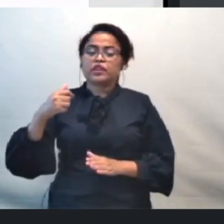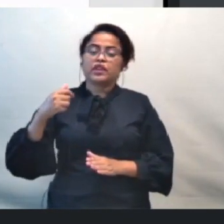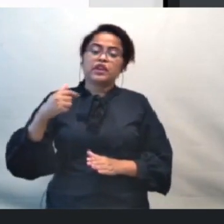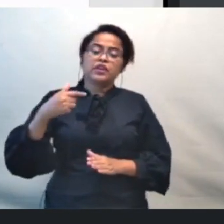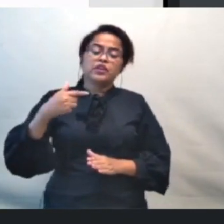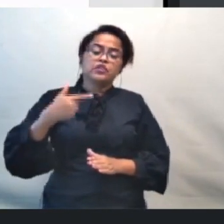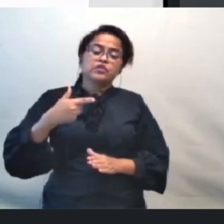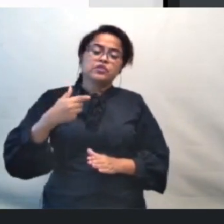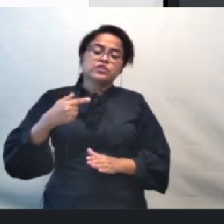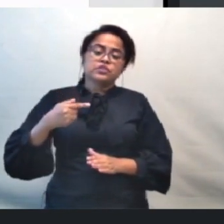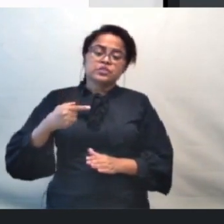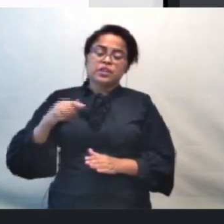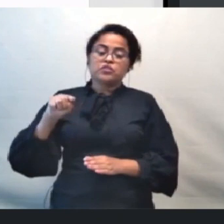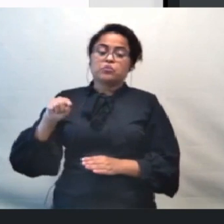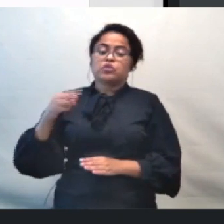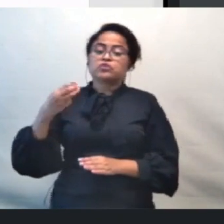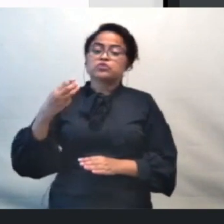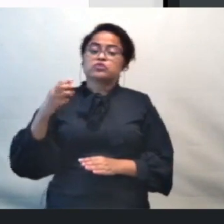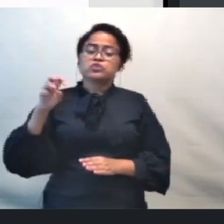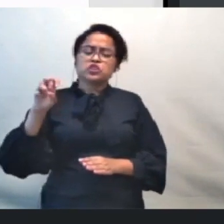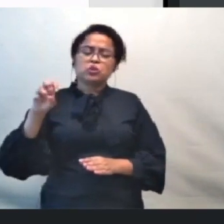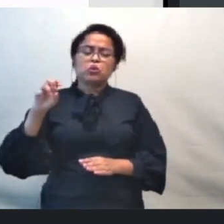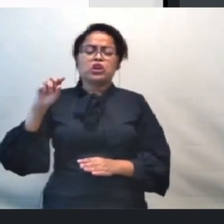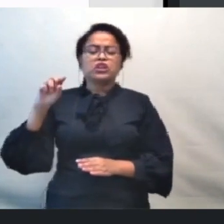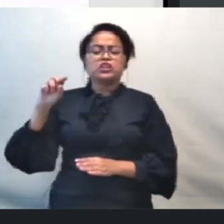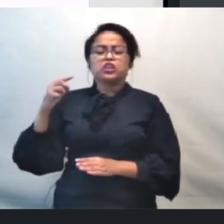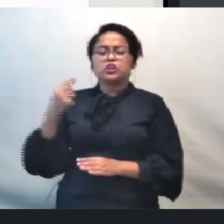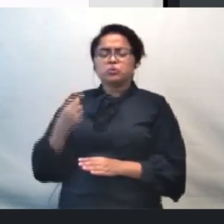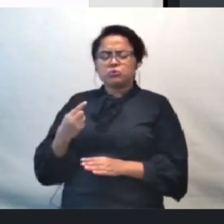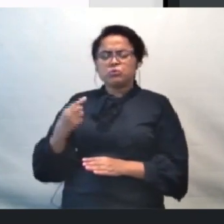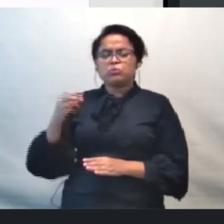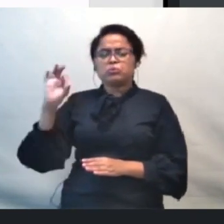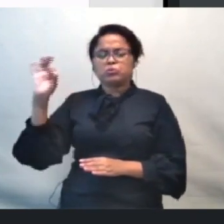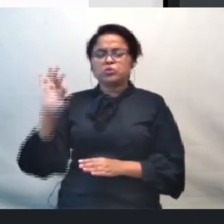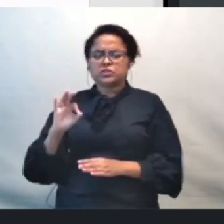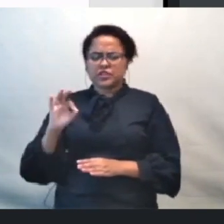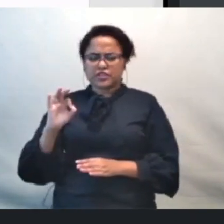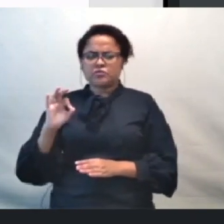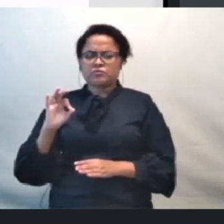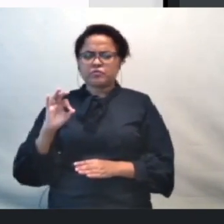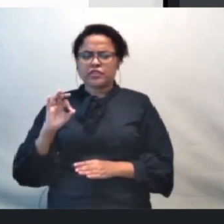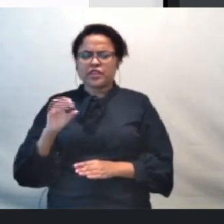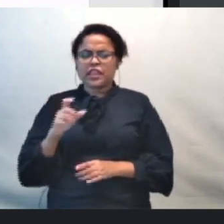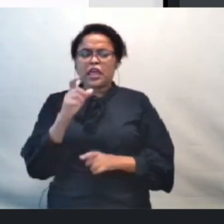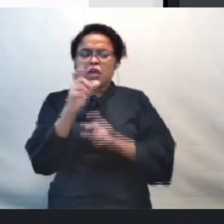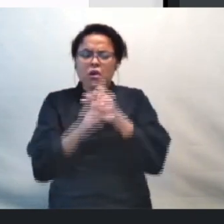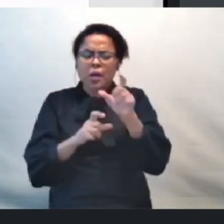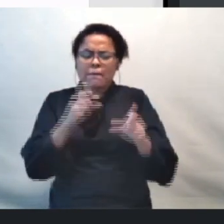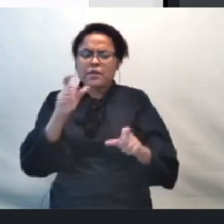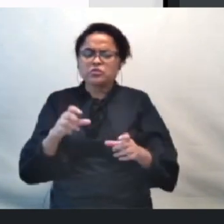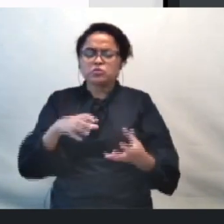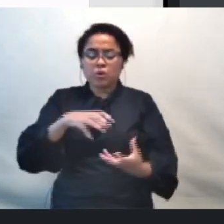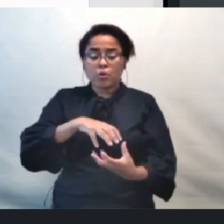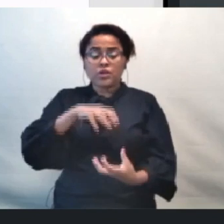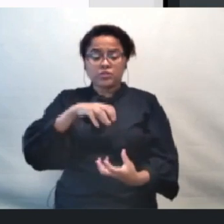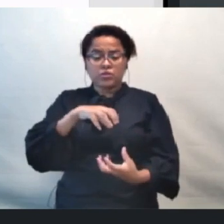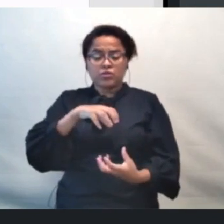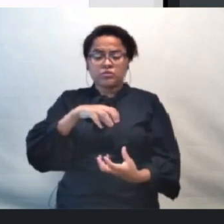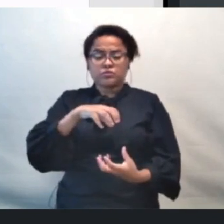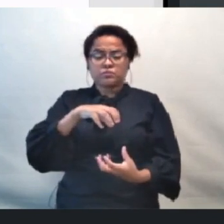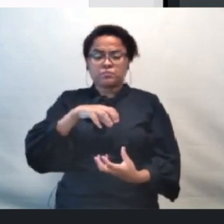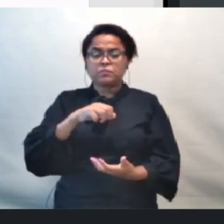de 27,51%. Orçamento da pessoa idosa também um pouco acima da meta inicial, que era de